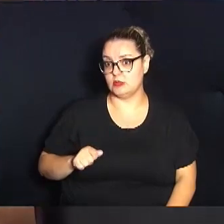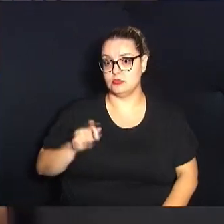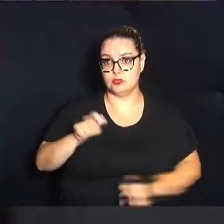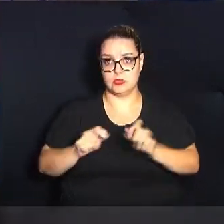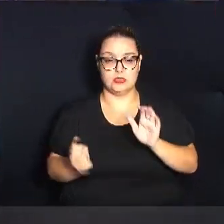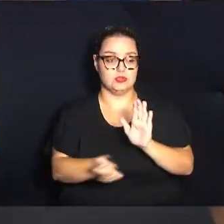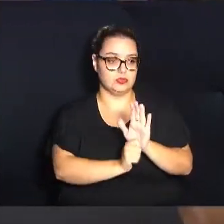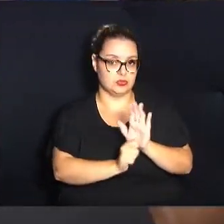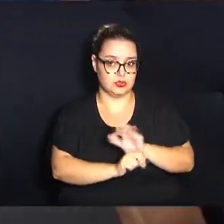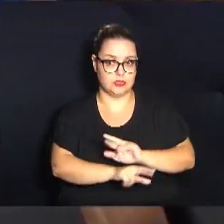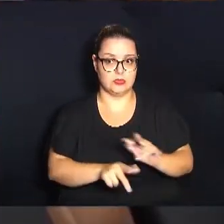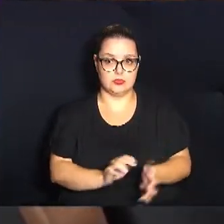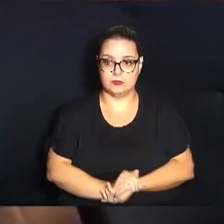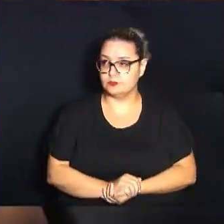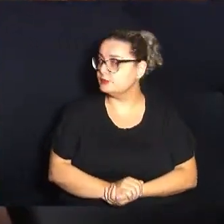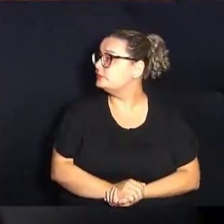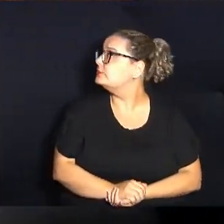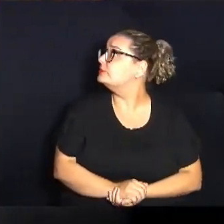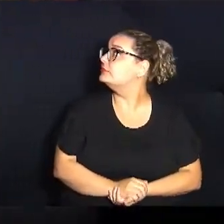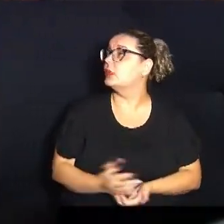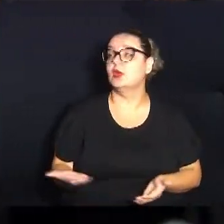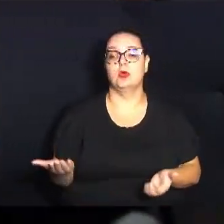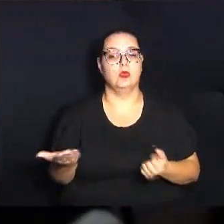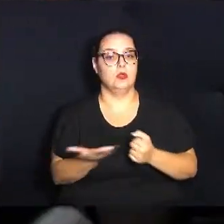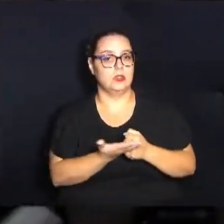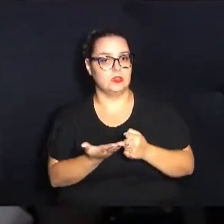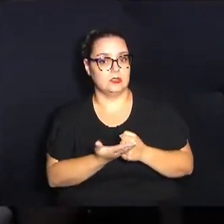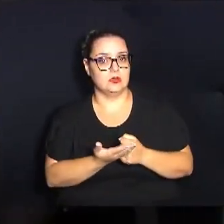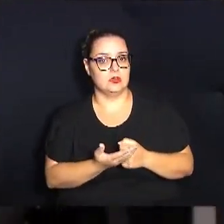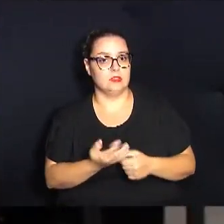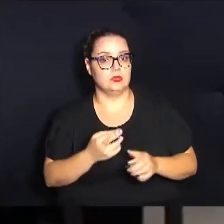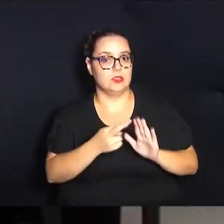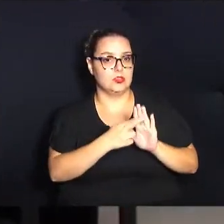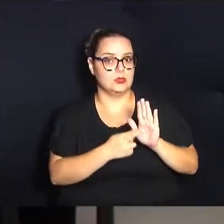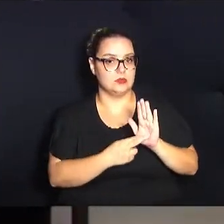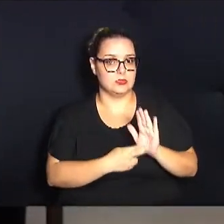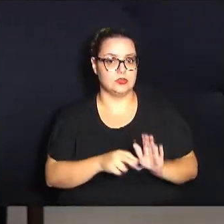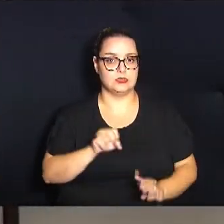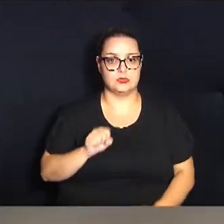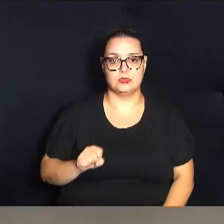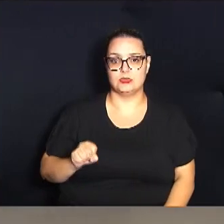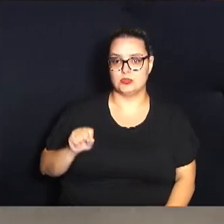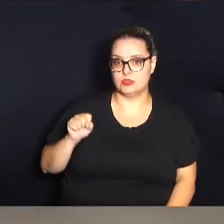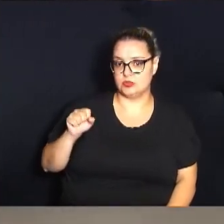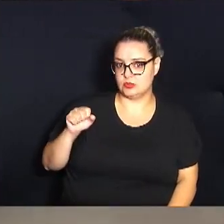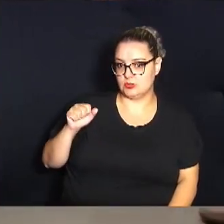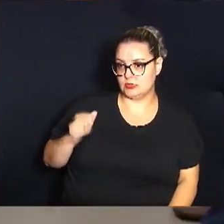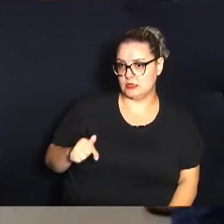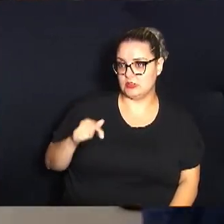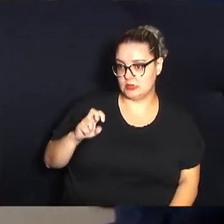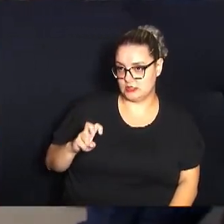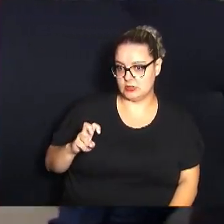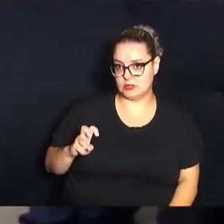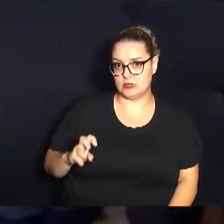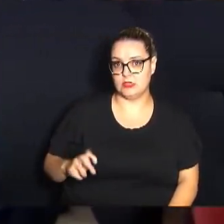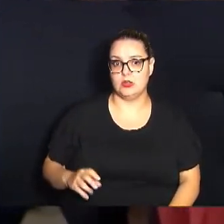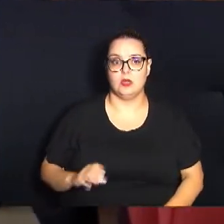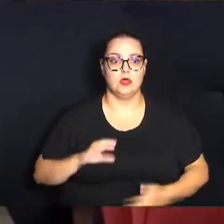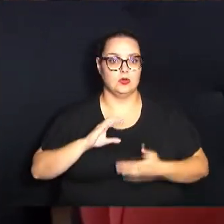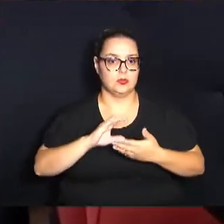Durante o intervalo regimental da reunião ordinária de número 75, representantes do Conselho Municipal